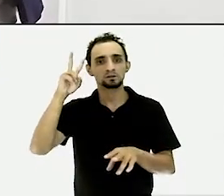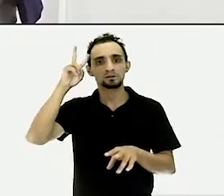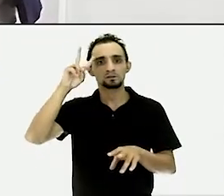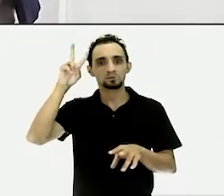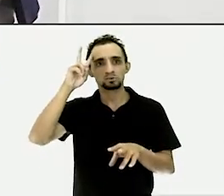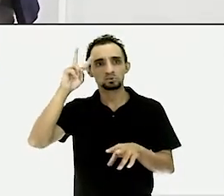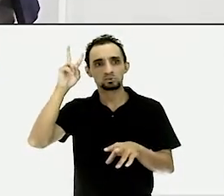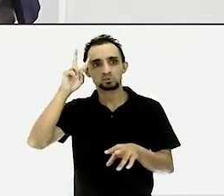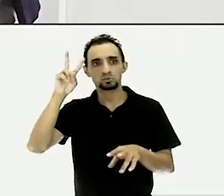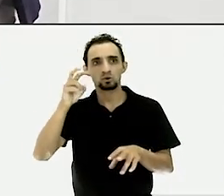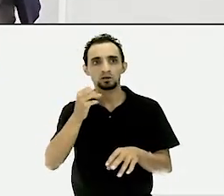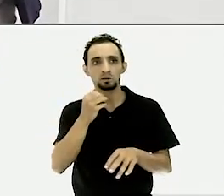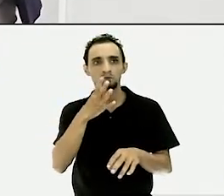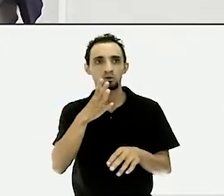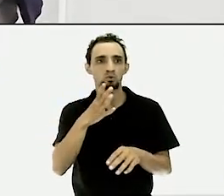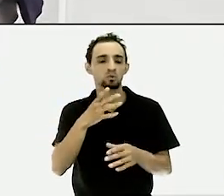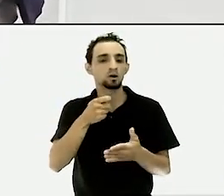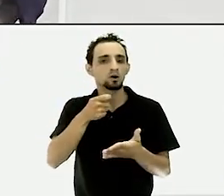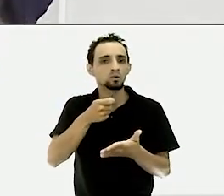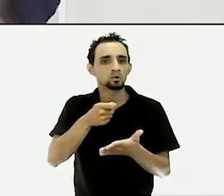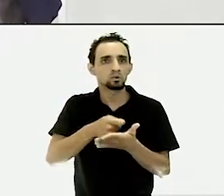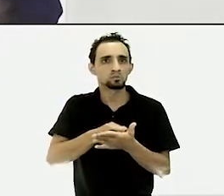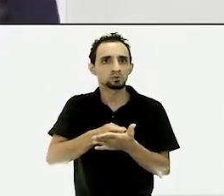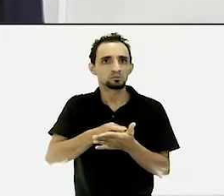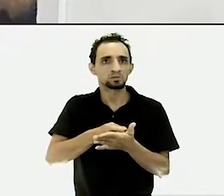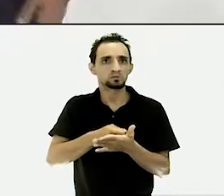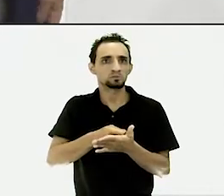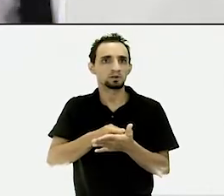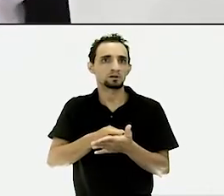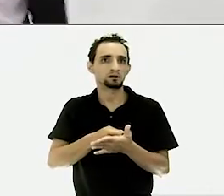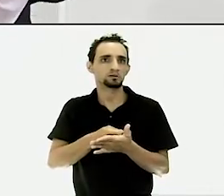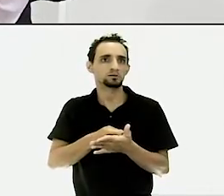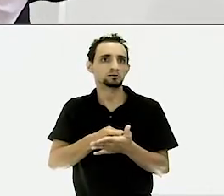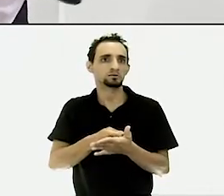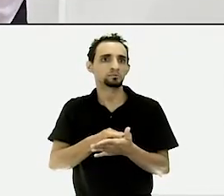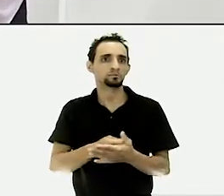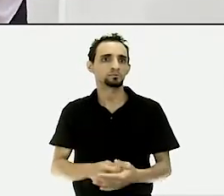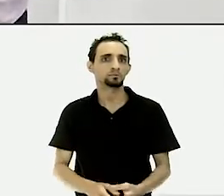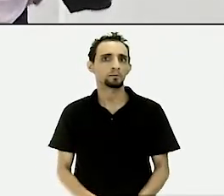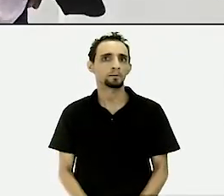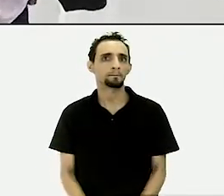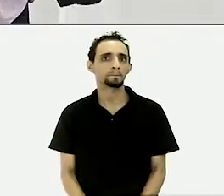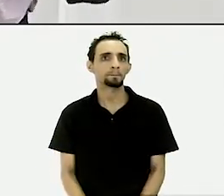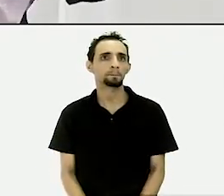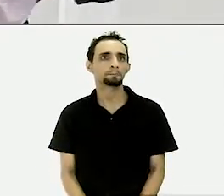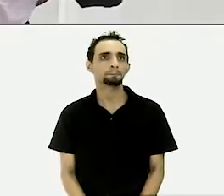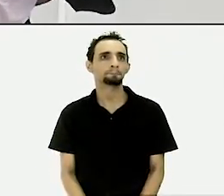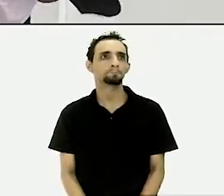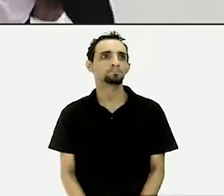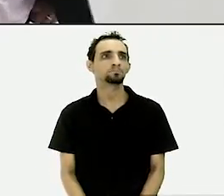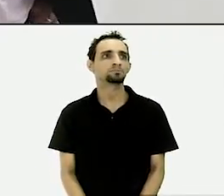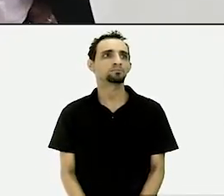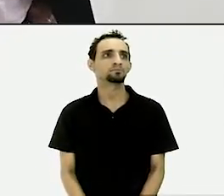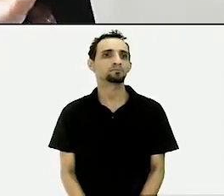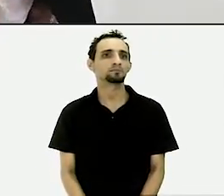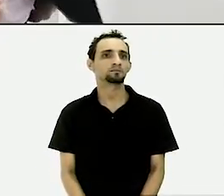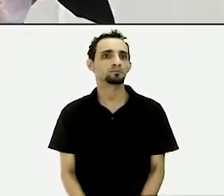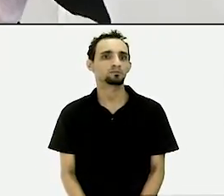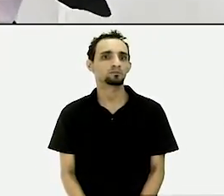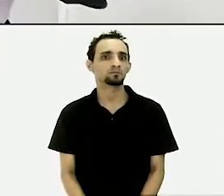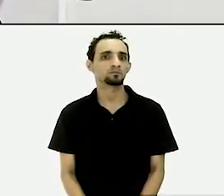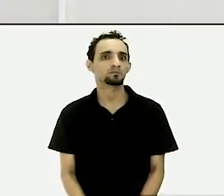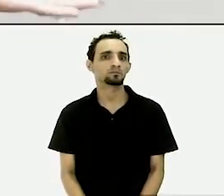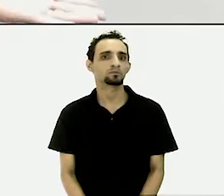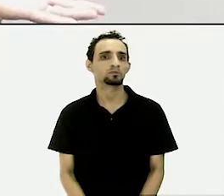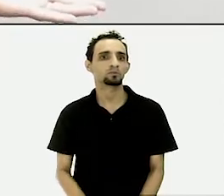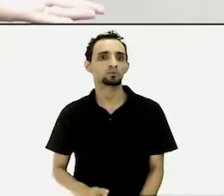comerciante também, eu sei quanto é difícil, né? Os dias de hoje estão sendo mais difíceis ainda. Trabalhar com aquilo que é o alimento, né? Que você pode comprar